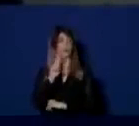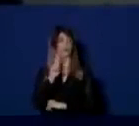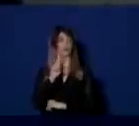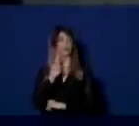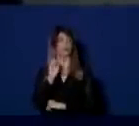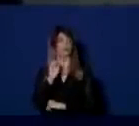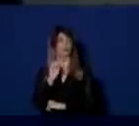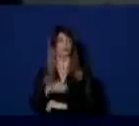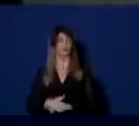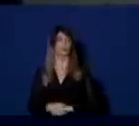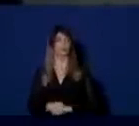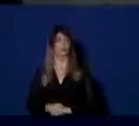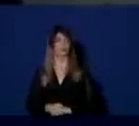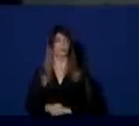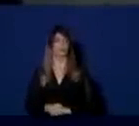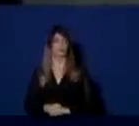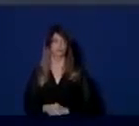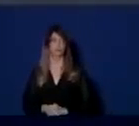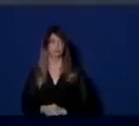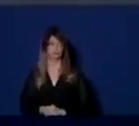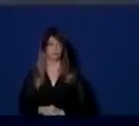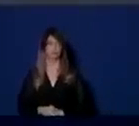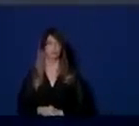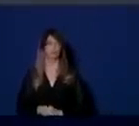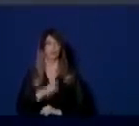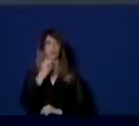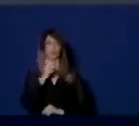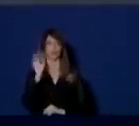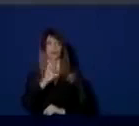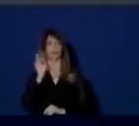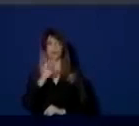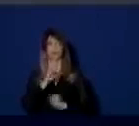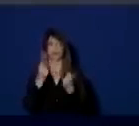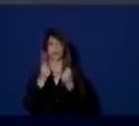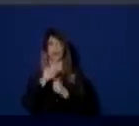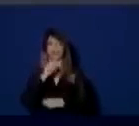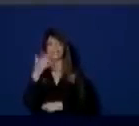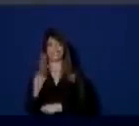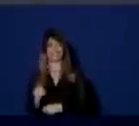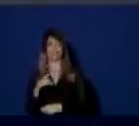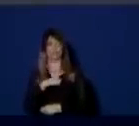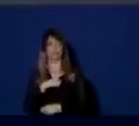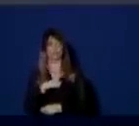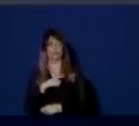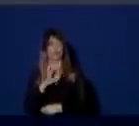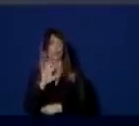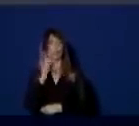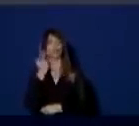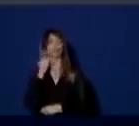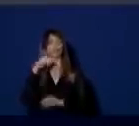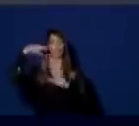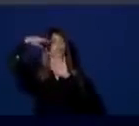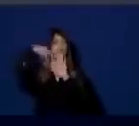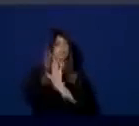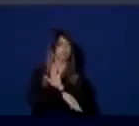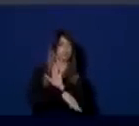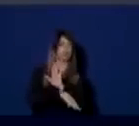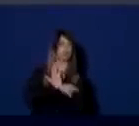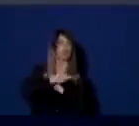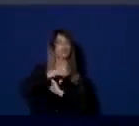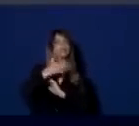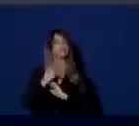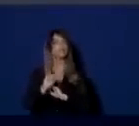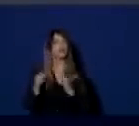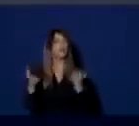conversão na emissão a 40% de onde o preço da ação estava. O que aconteceu com a queda da ação? O que aconteceu com a queda da